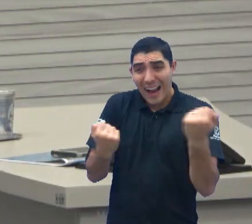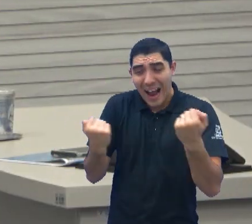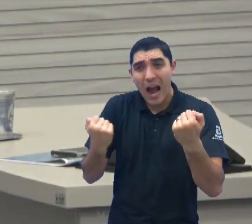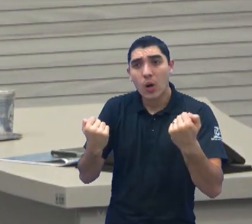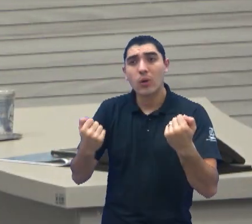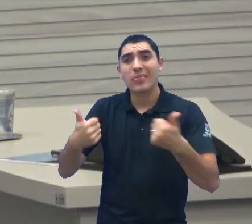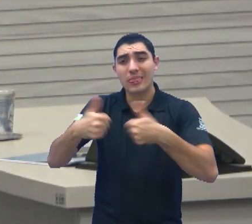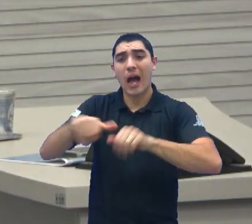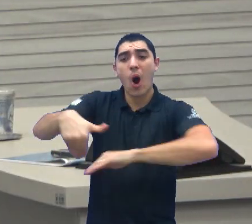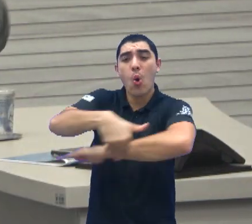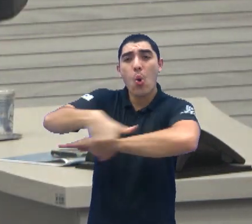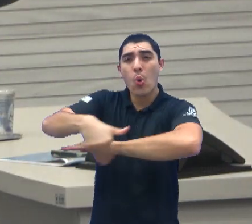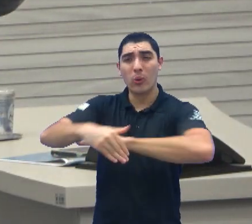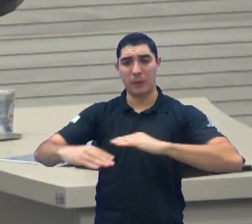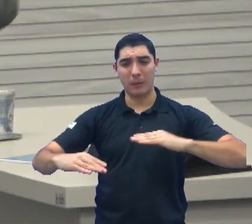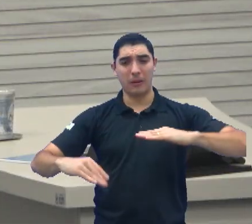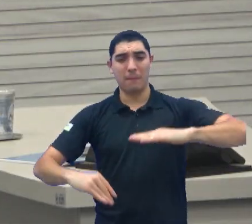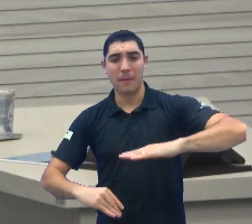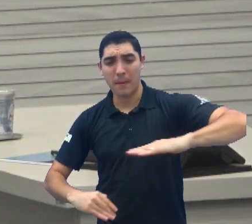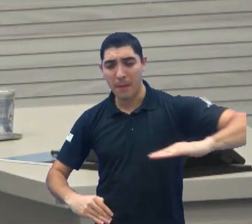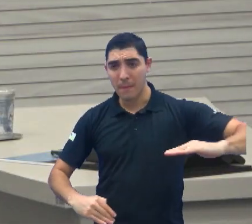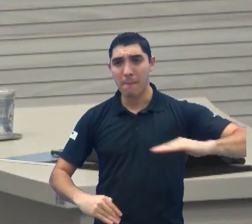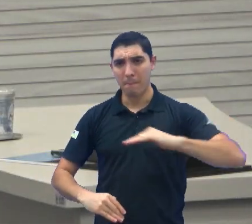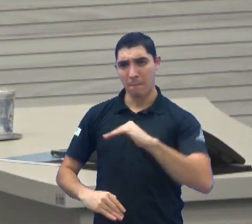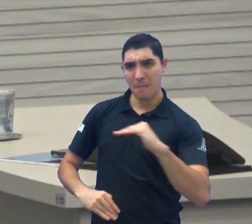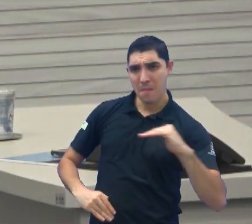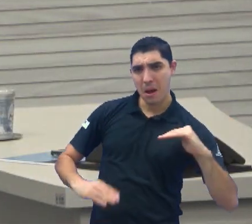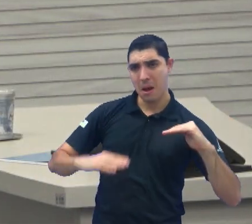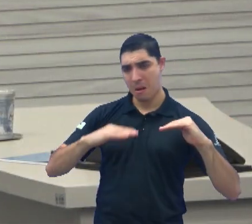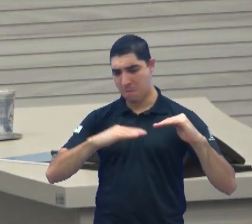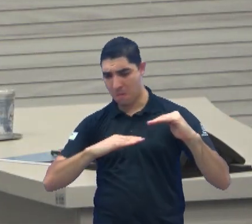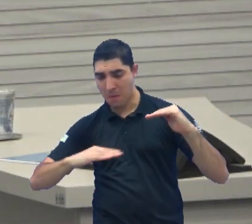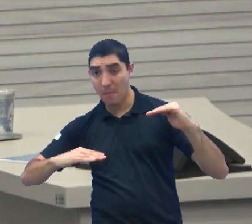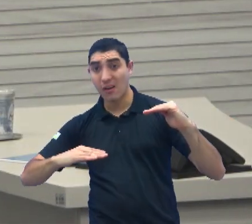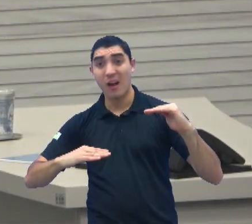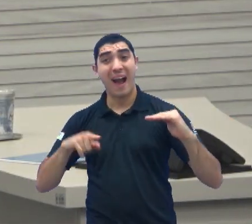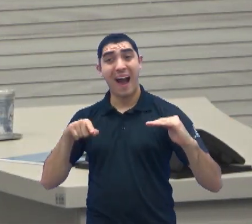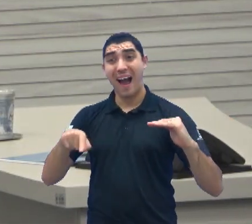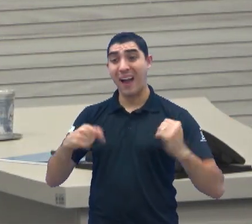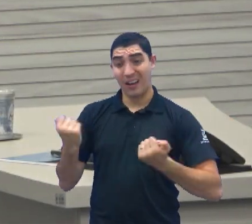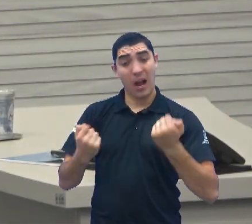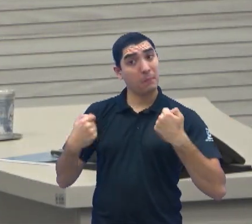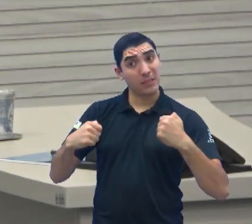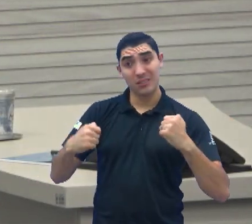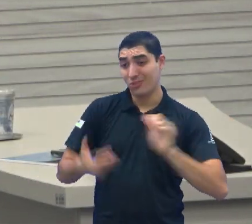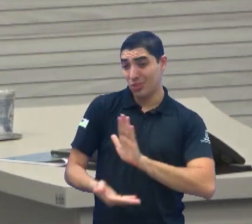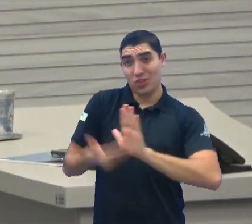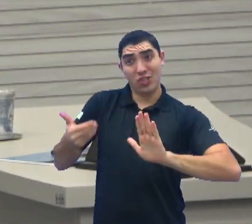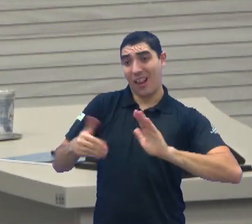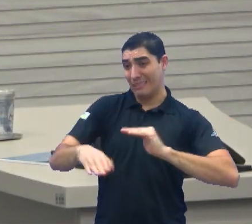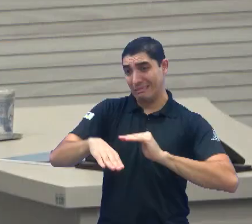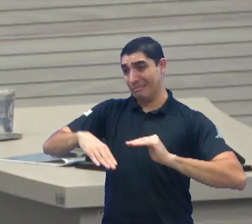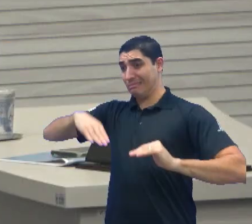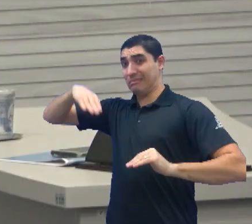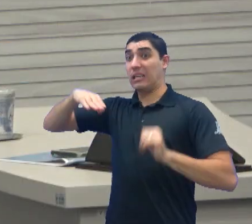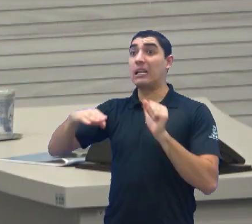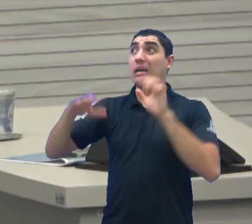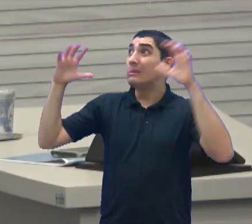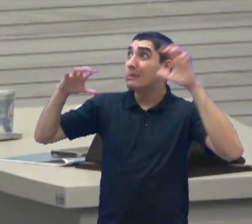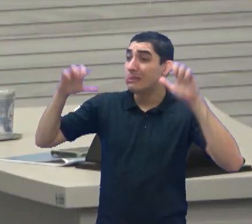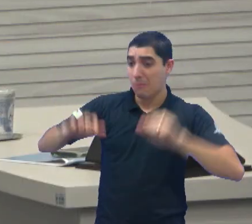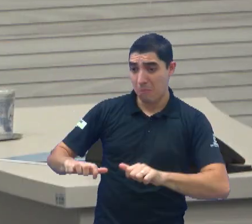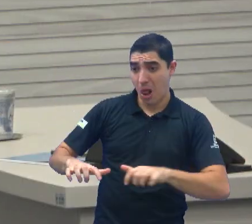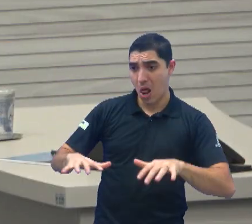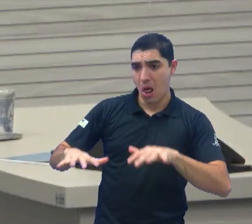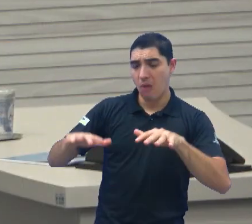do estacionamento ali do prédio, são garagens subterrâneas, senão vai boiar tudo, né? E já tenho pedido, assim, faz muito tempo,